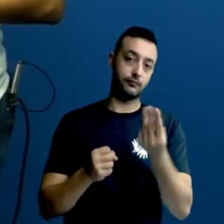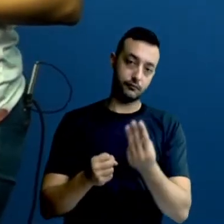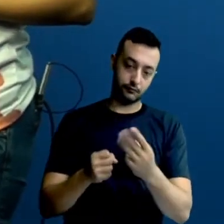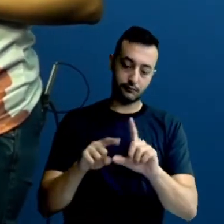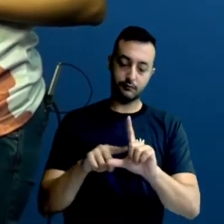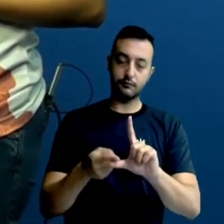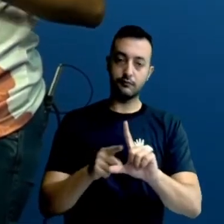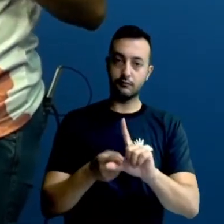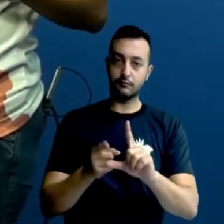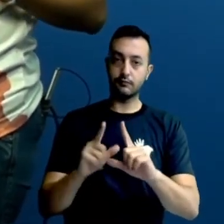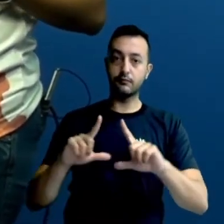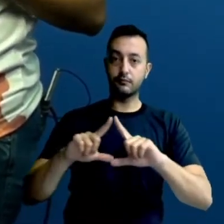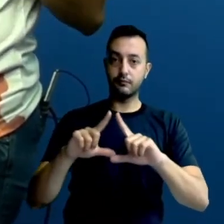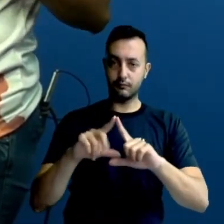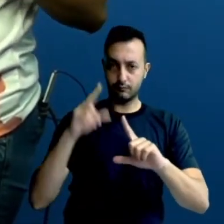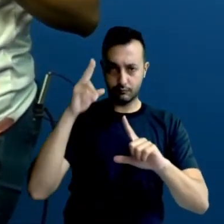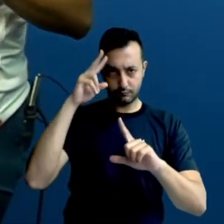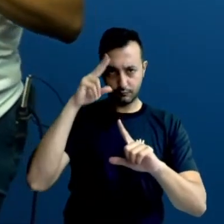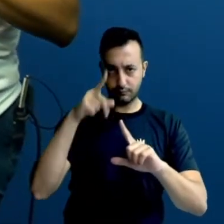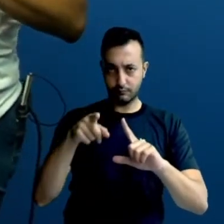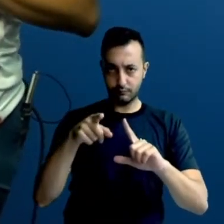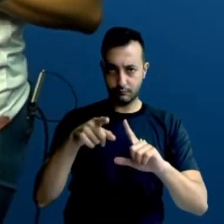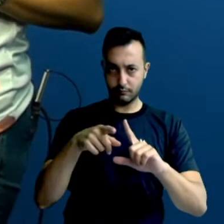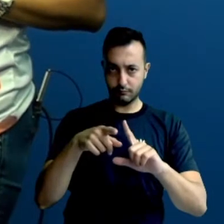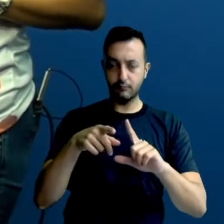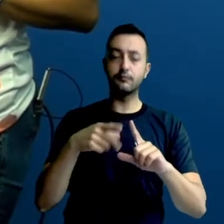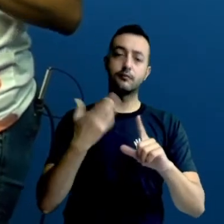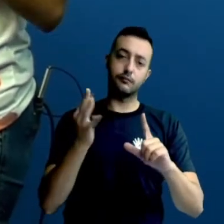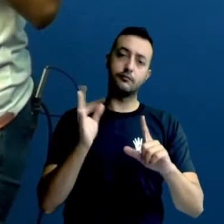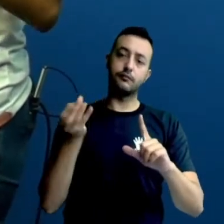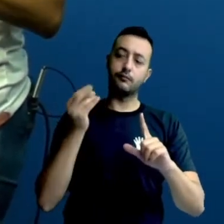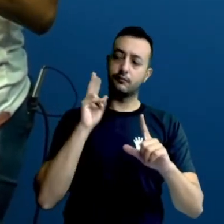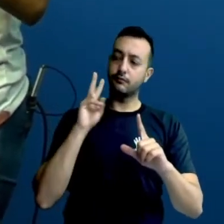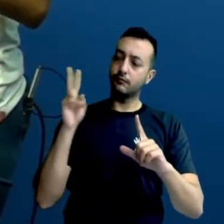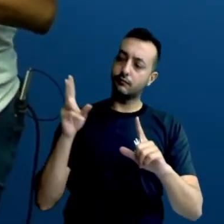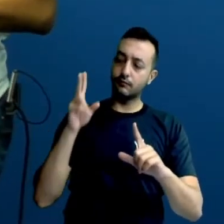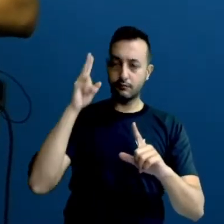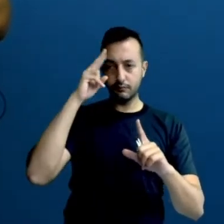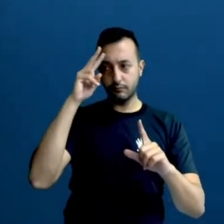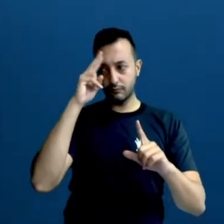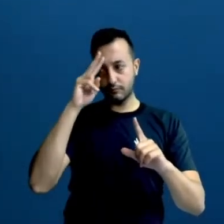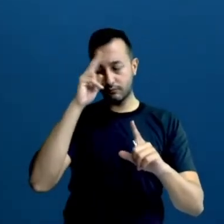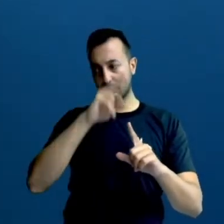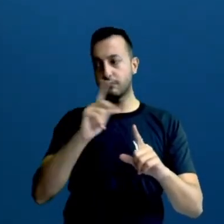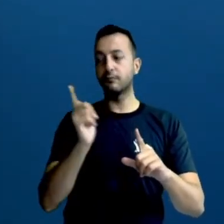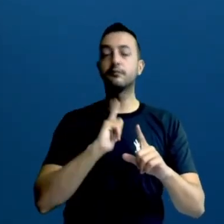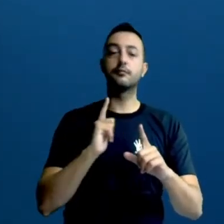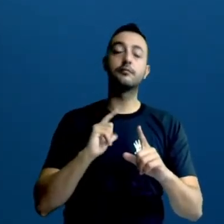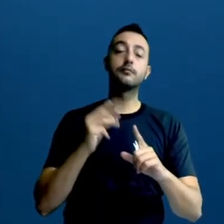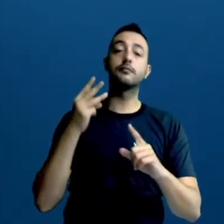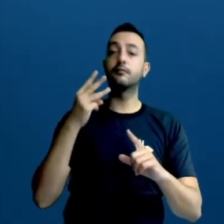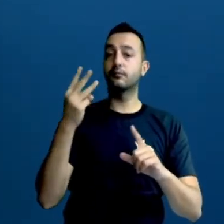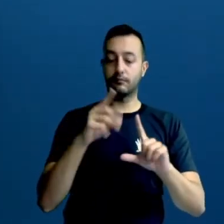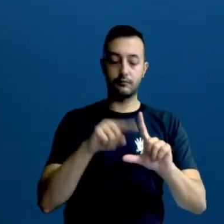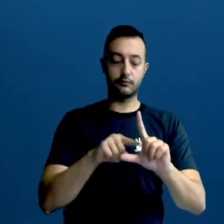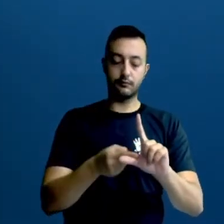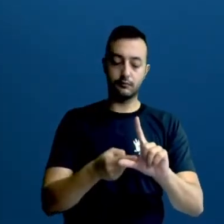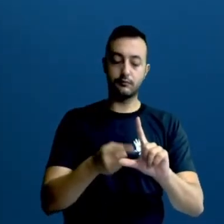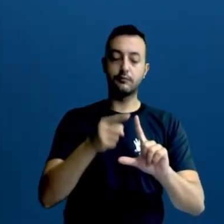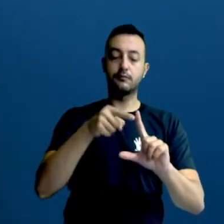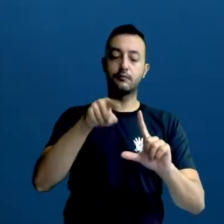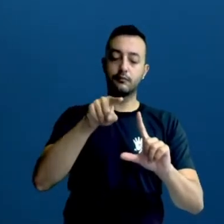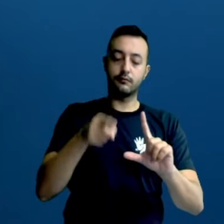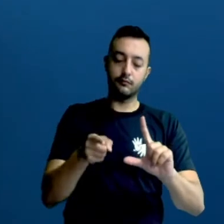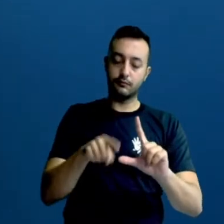um triângulo. Vocês lembravam, né? Aqui está todo mundo vendo. Lembravam que os 3 ângulos de um triângulo sempre